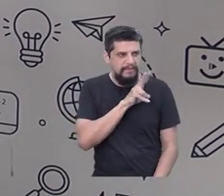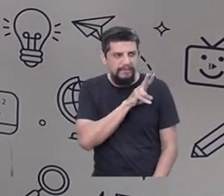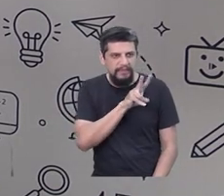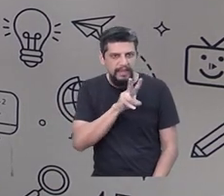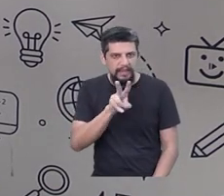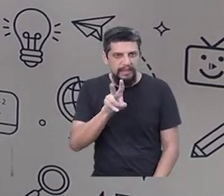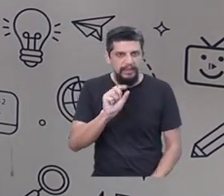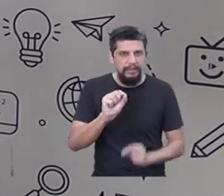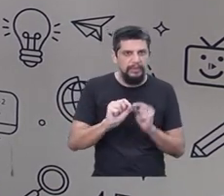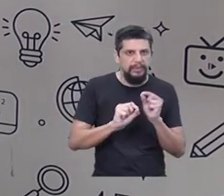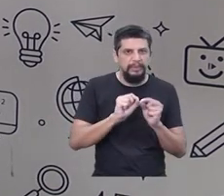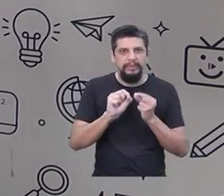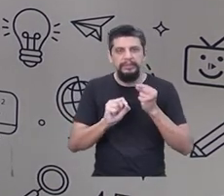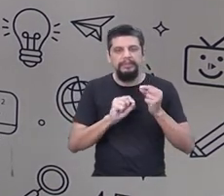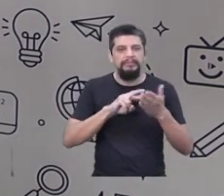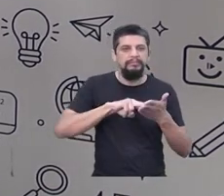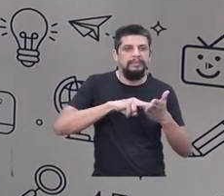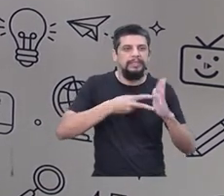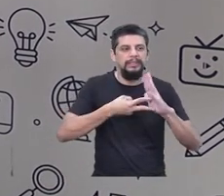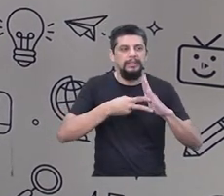esse risco para indicar o quê?